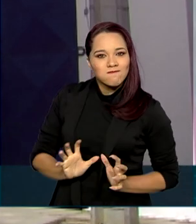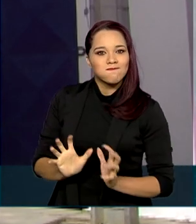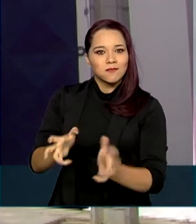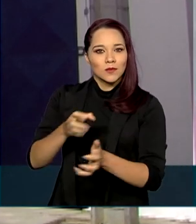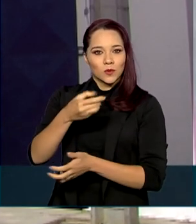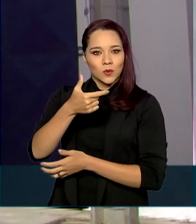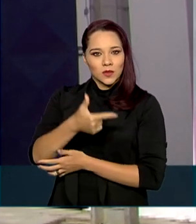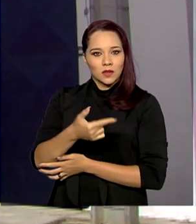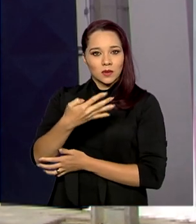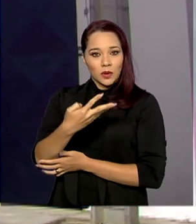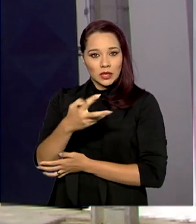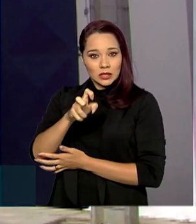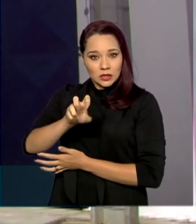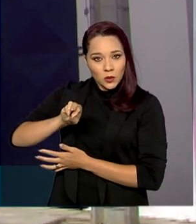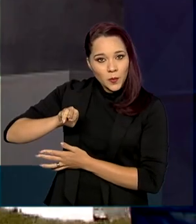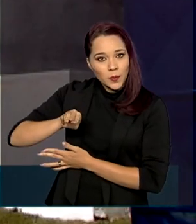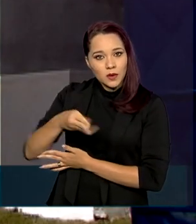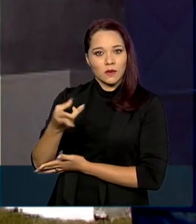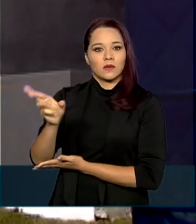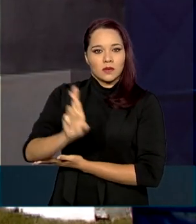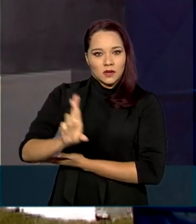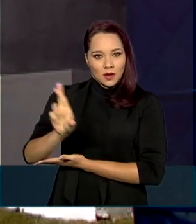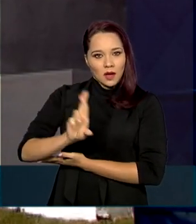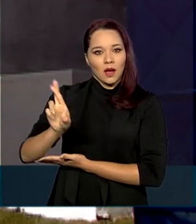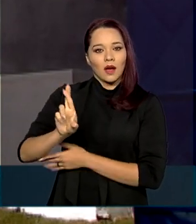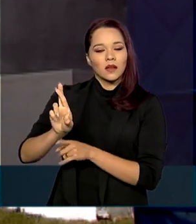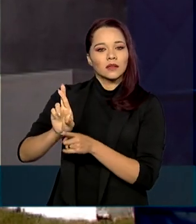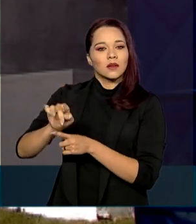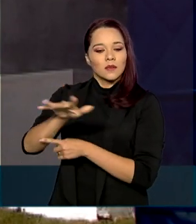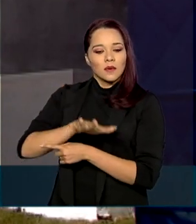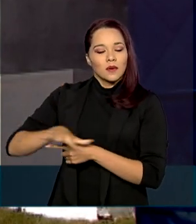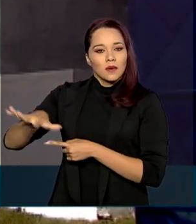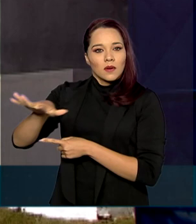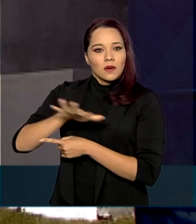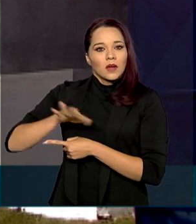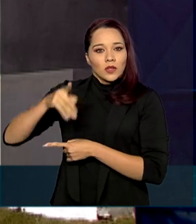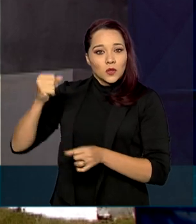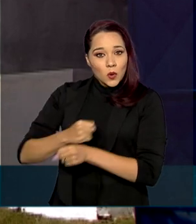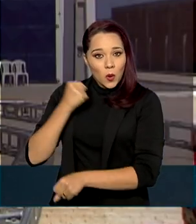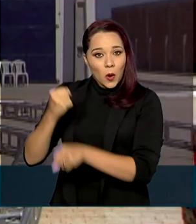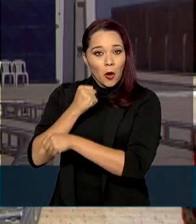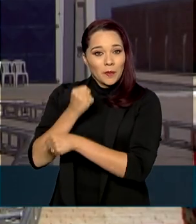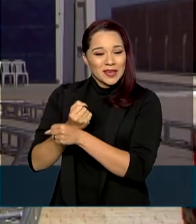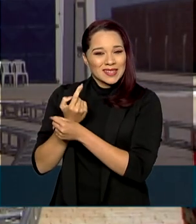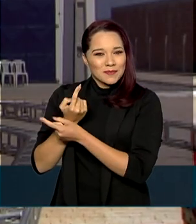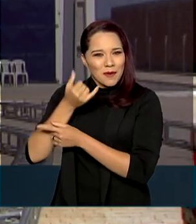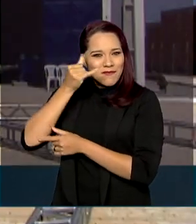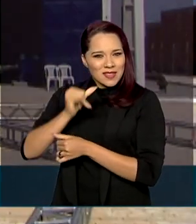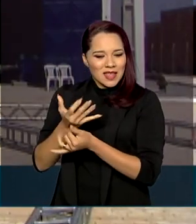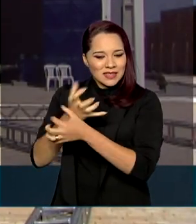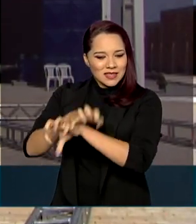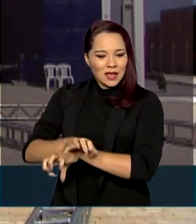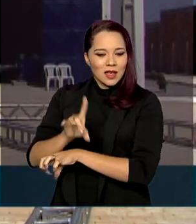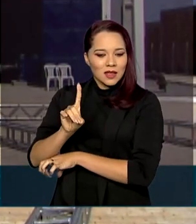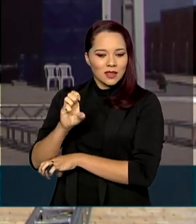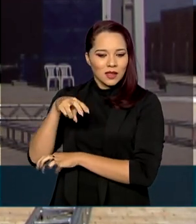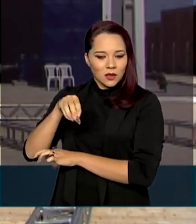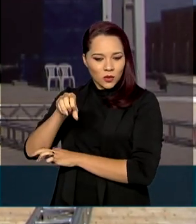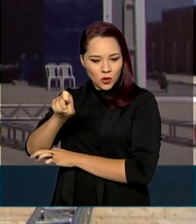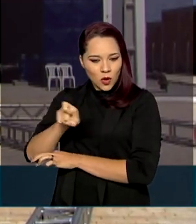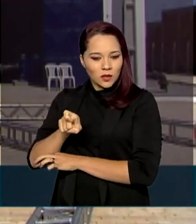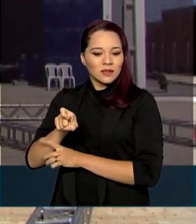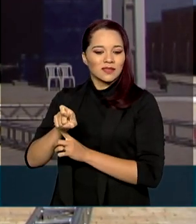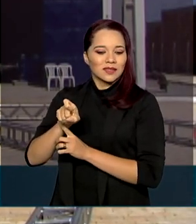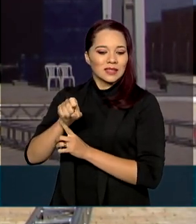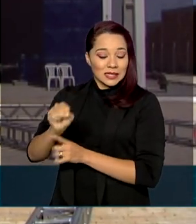245 milhões de reais, feito pelo Departamento Nacional de Obras Contra a Seca, o DENOX, será vital para a